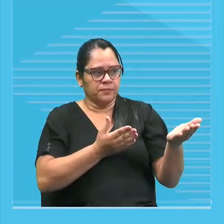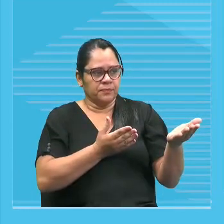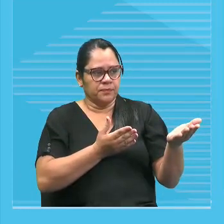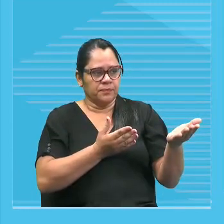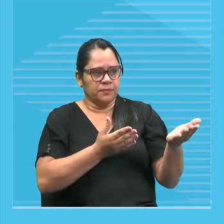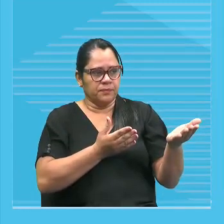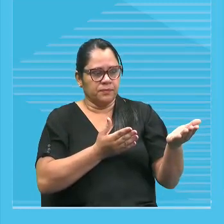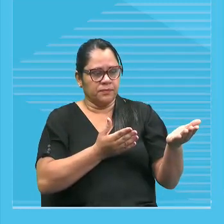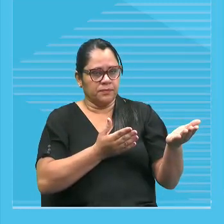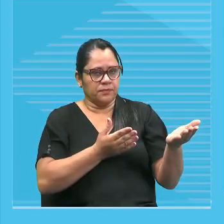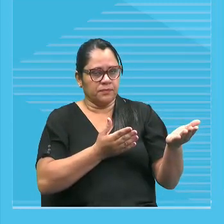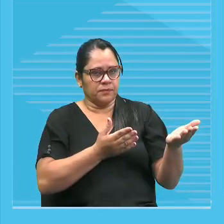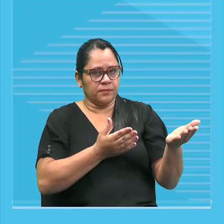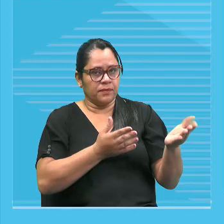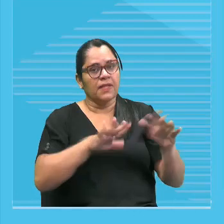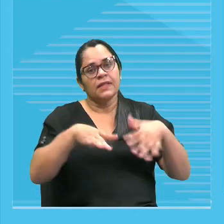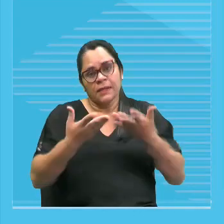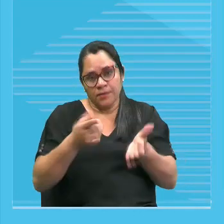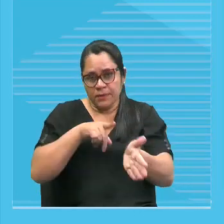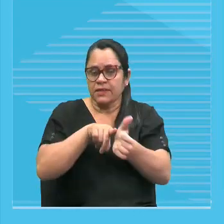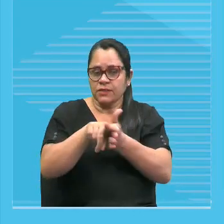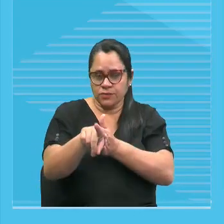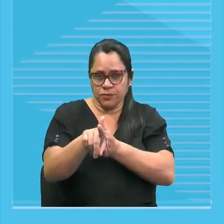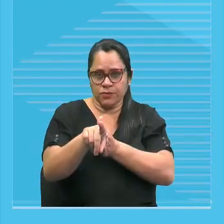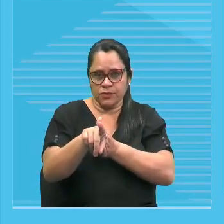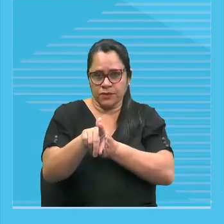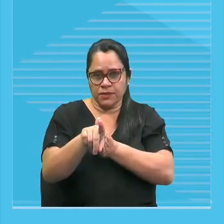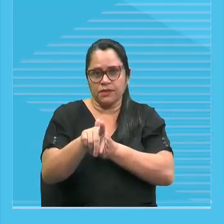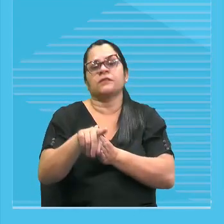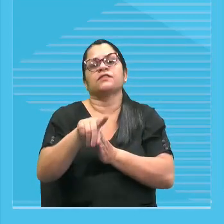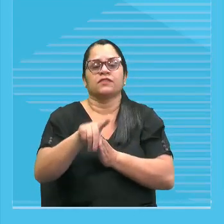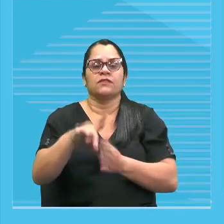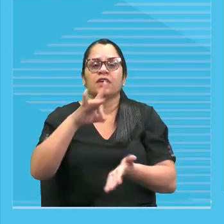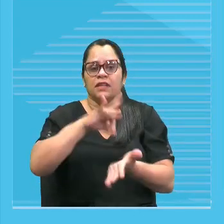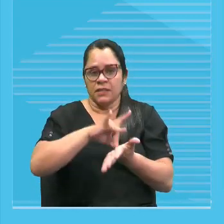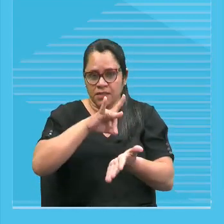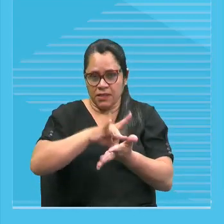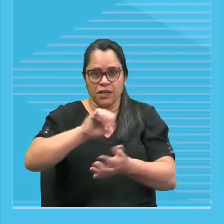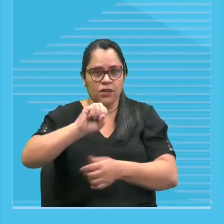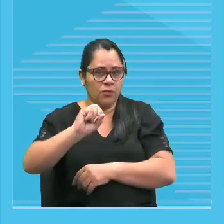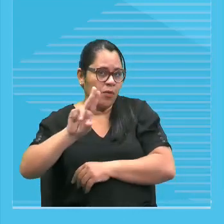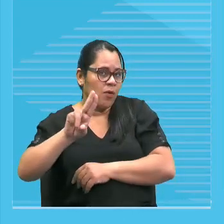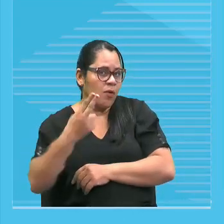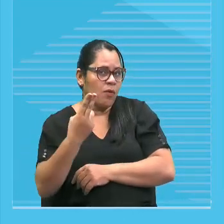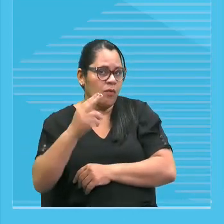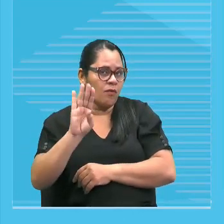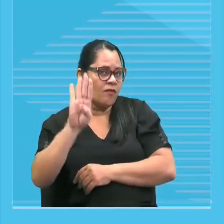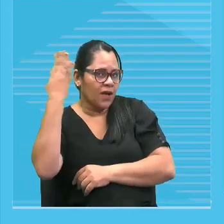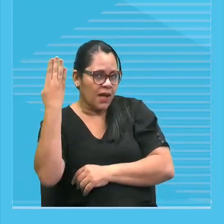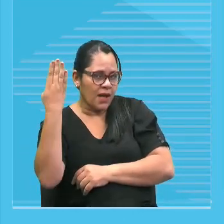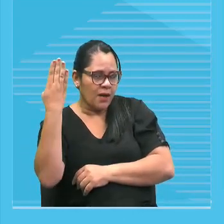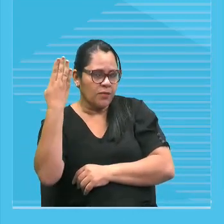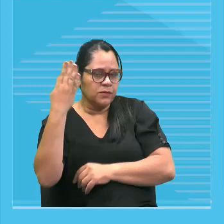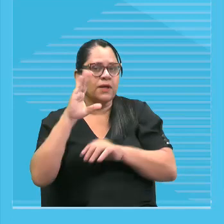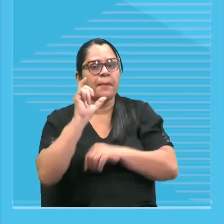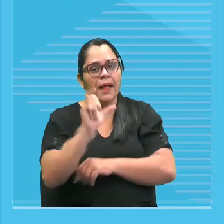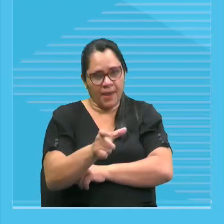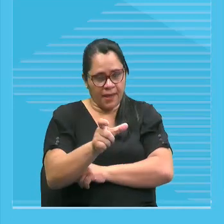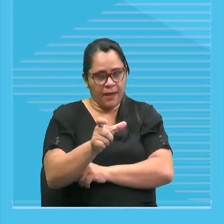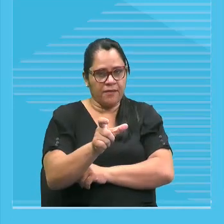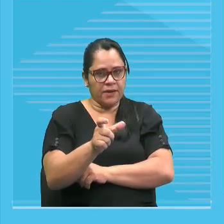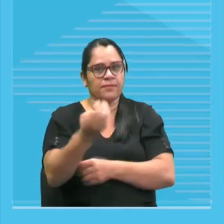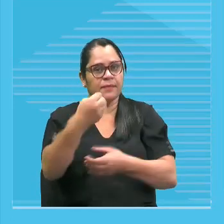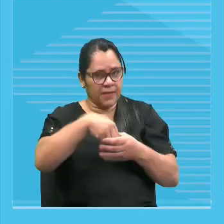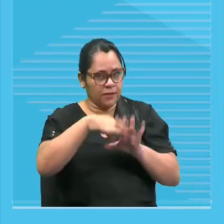e Obviamente as questões de v ou f leva em consideração essa falsa cognata